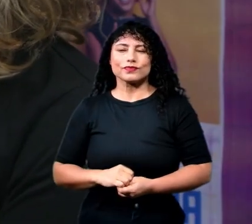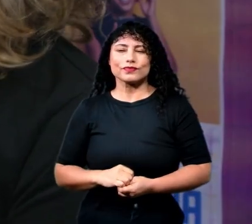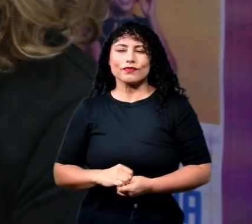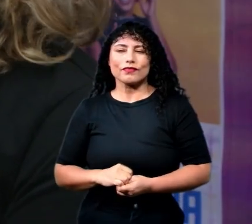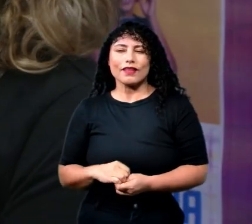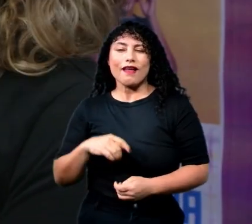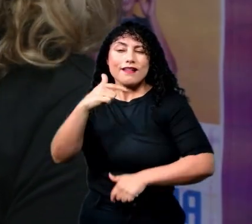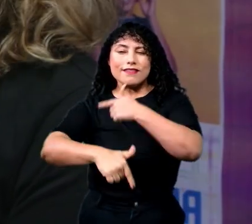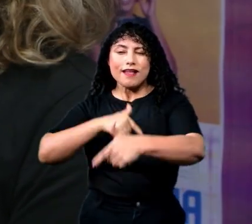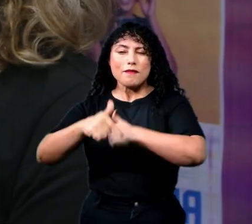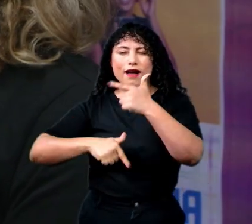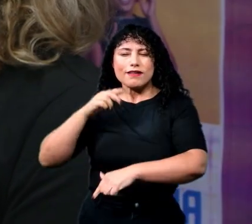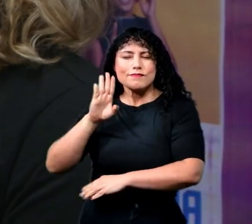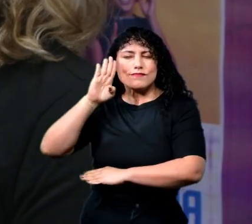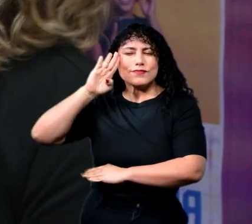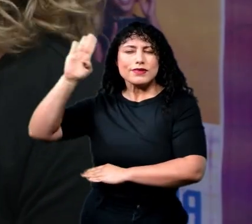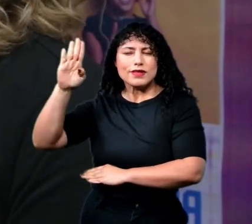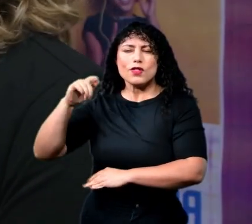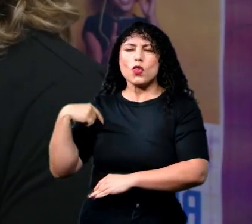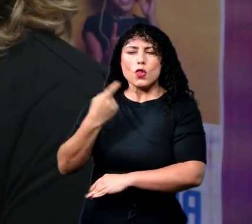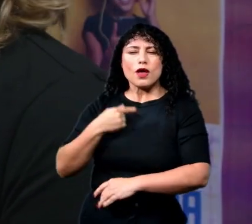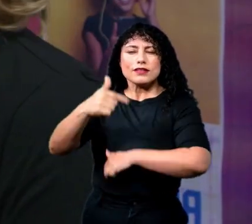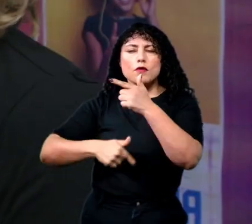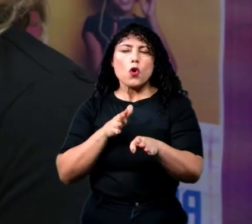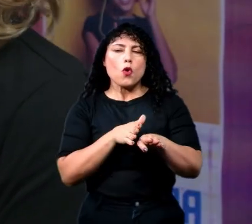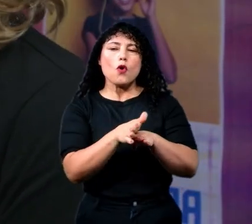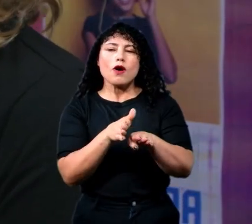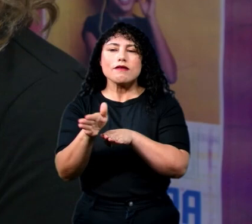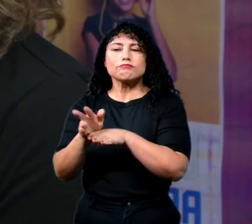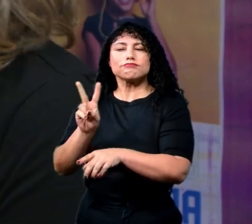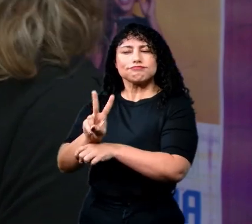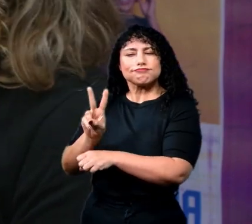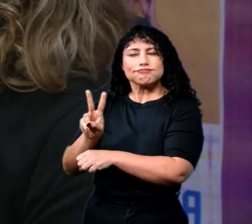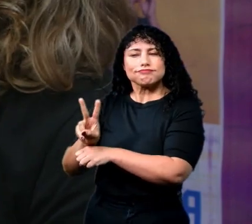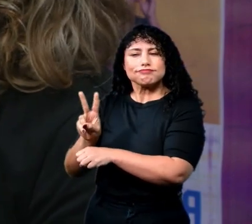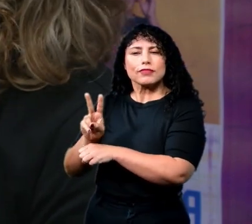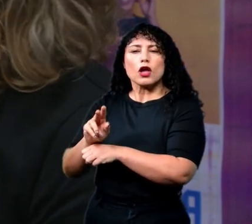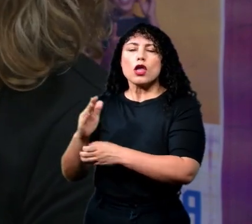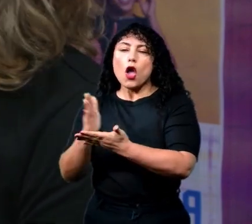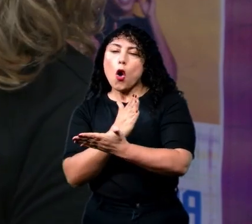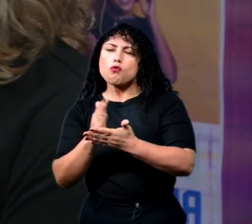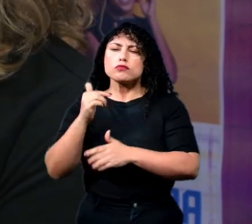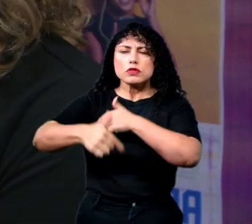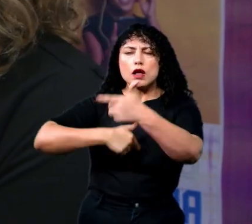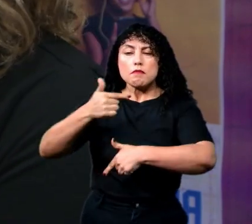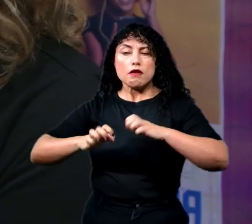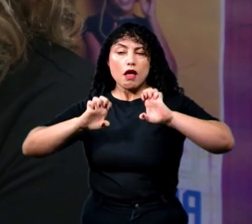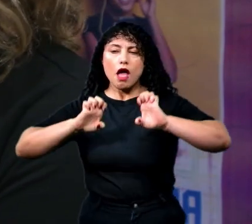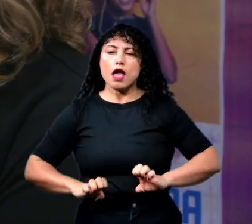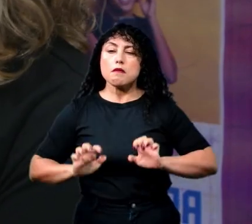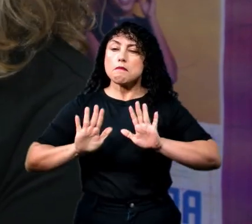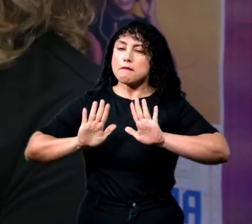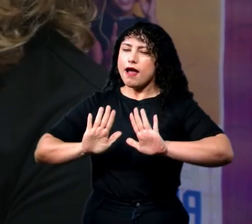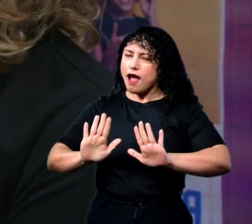E ele atua principalmente, a gente atua orientando, prevenindo, né? Então a gente faz algumas ações éticas,